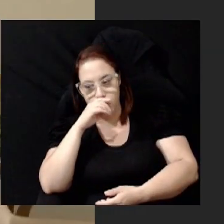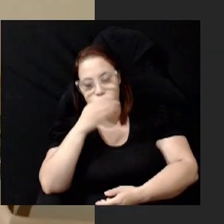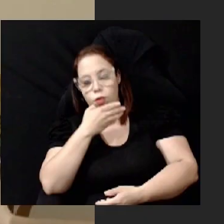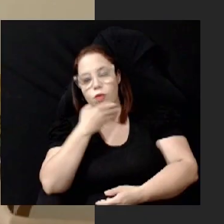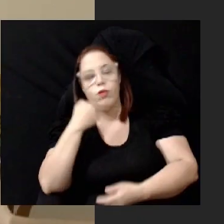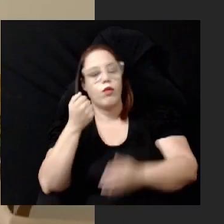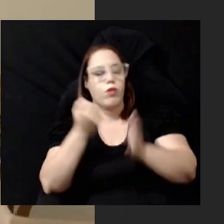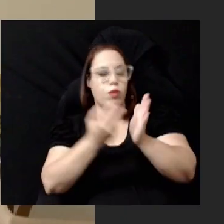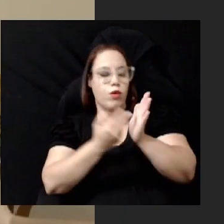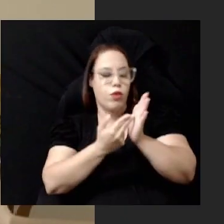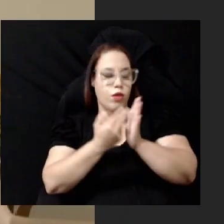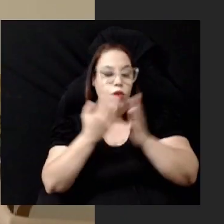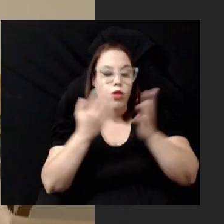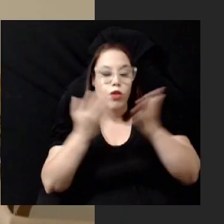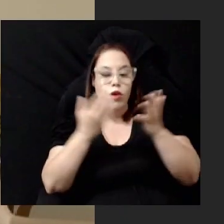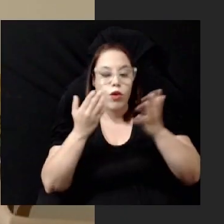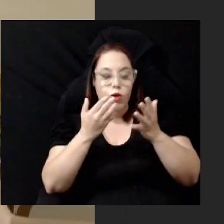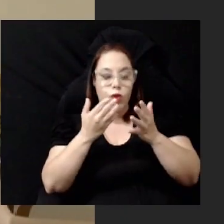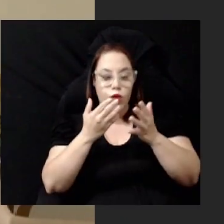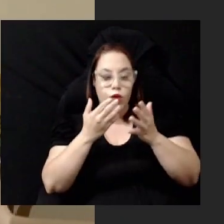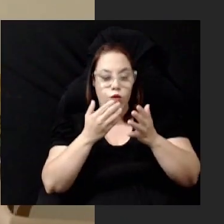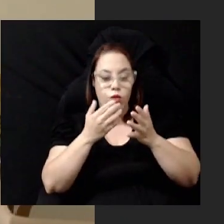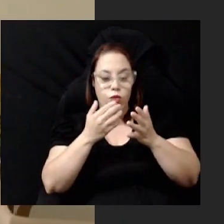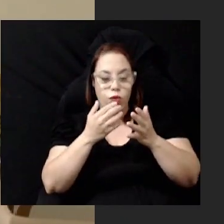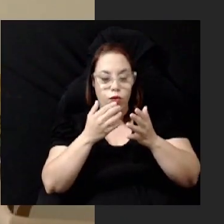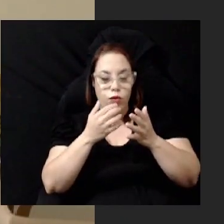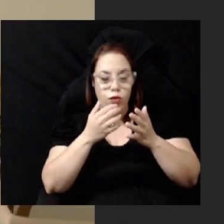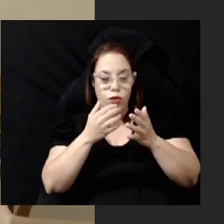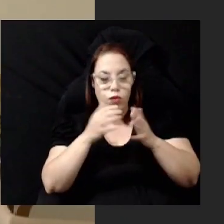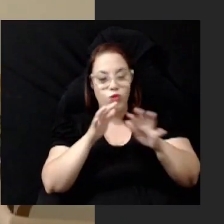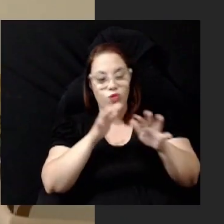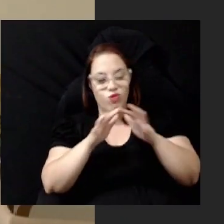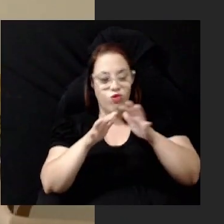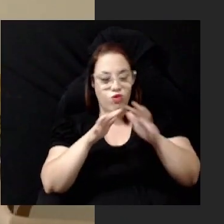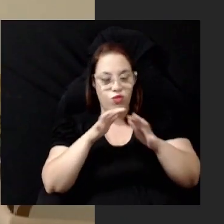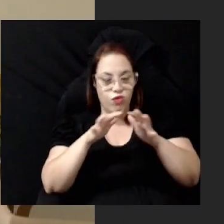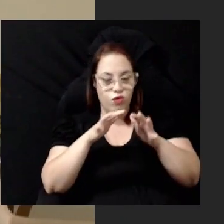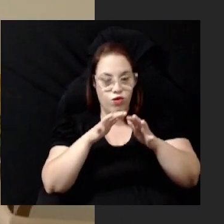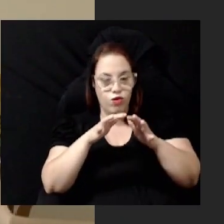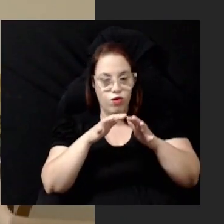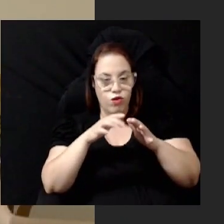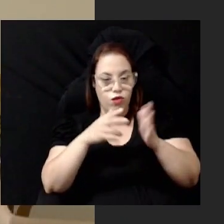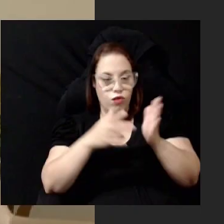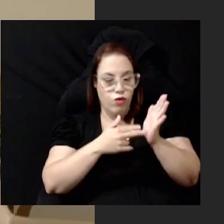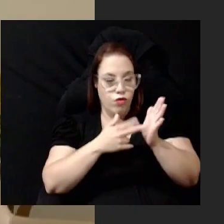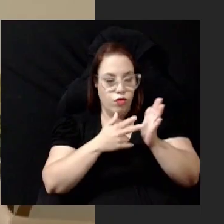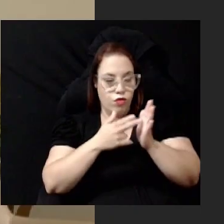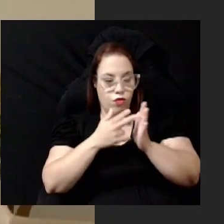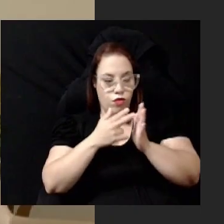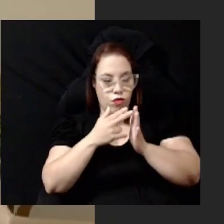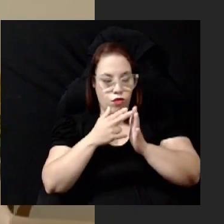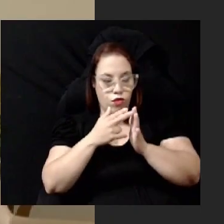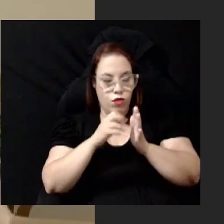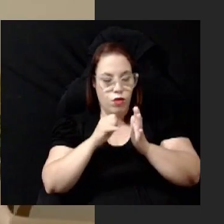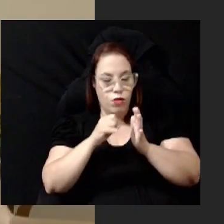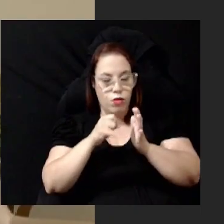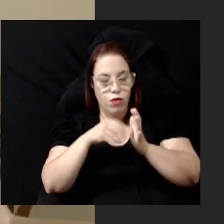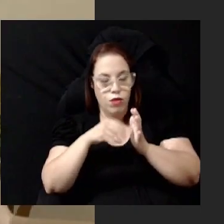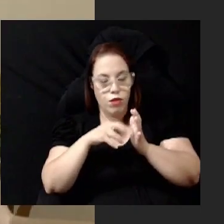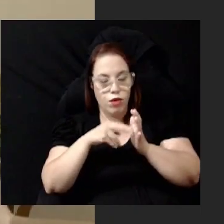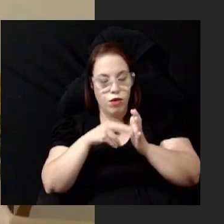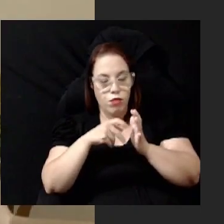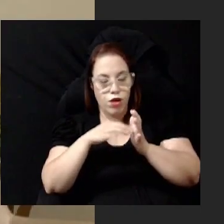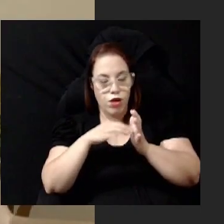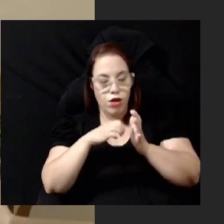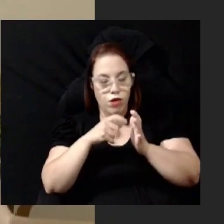Melhorou muito, né? As cirurgias hoje, elas tendem a ser menos invasivas, então você tem cirurgias minimamente